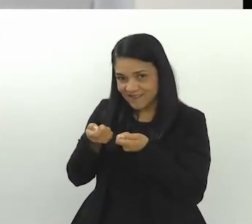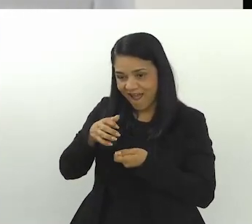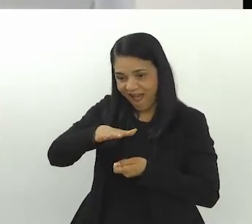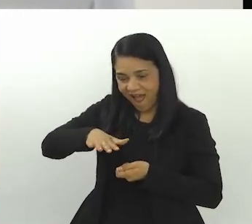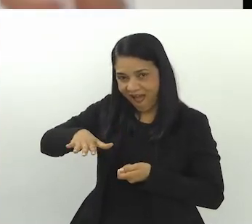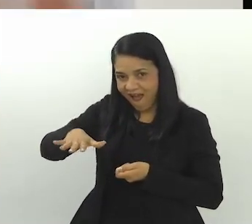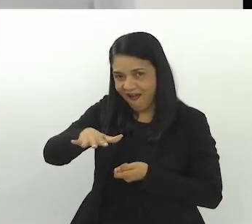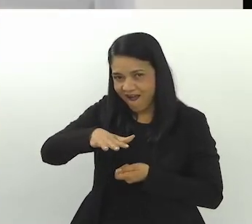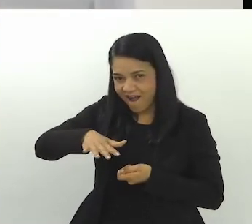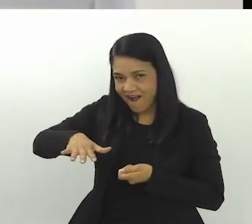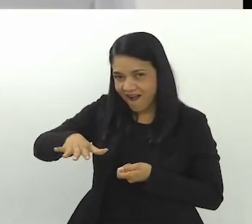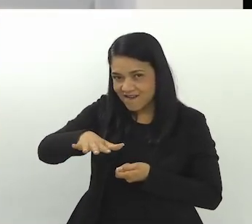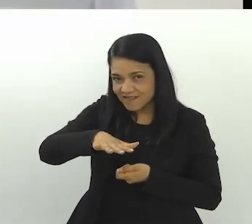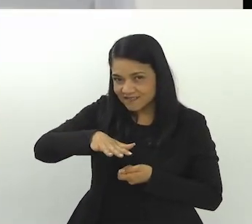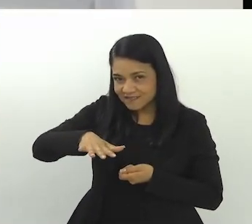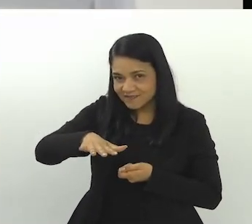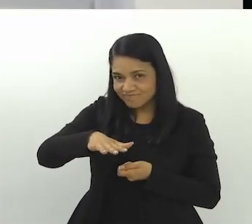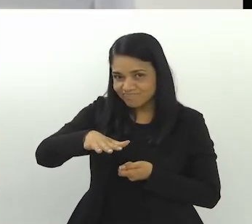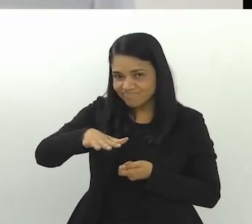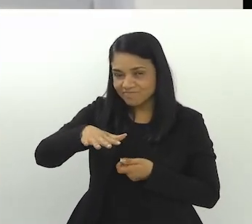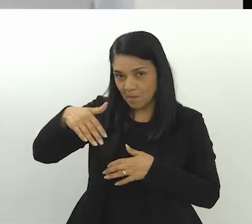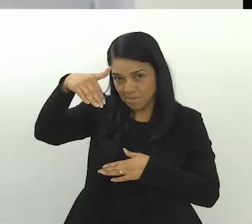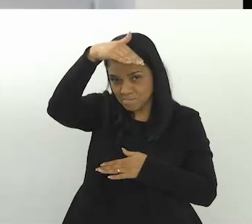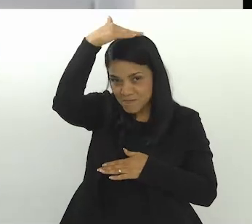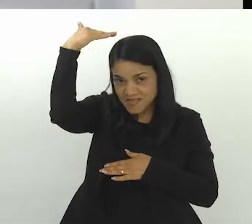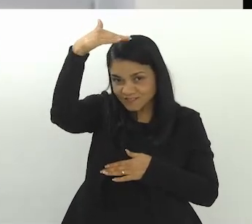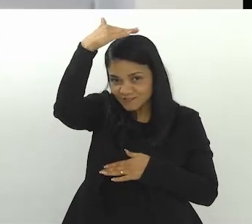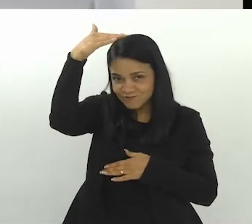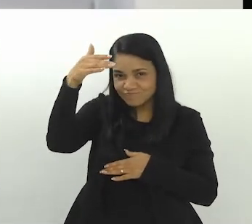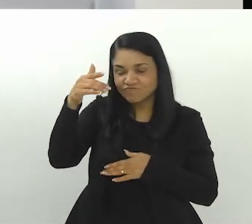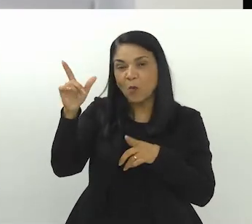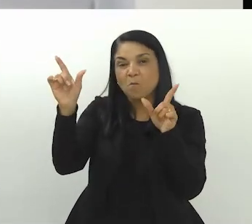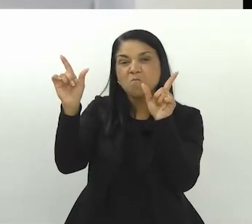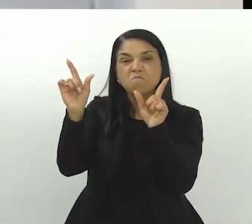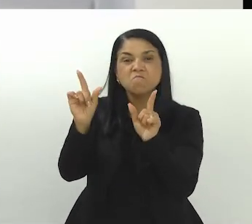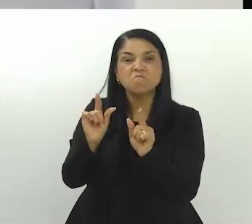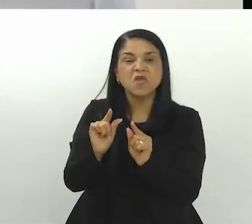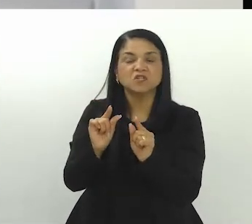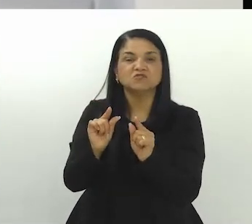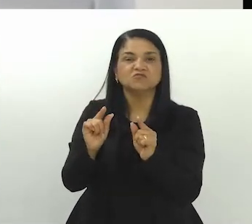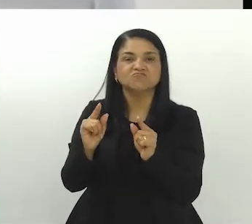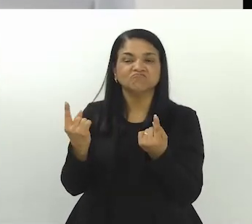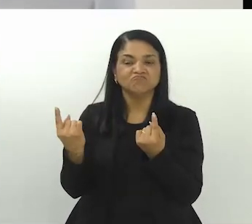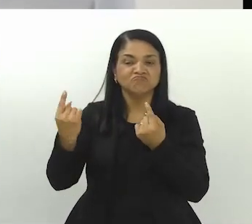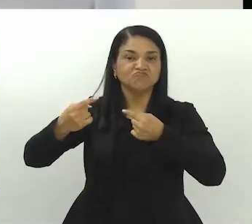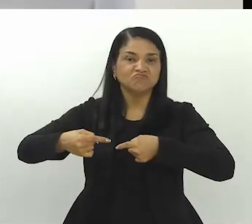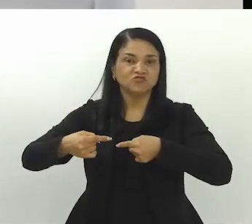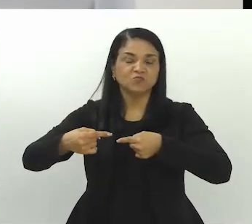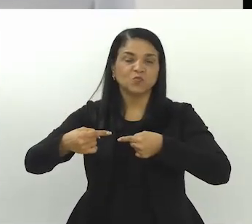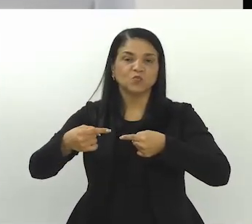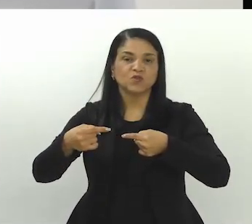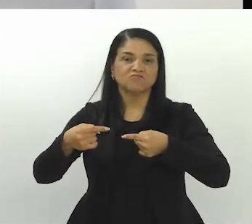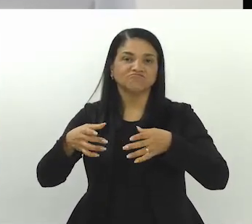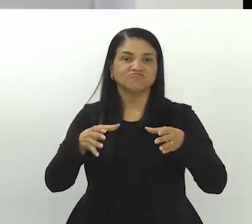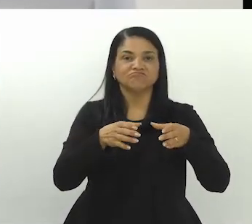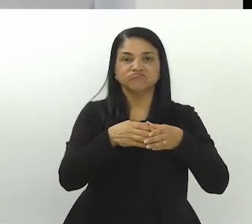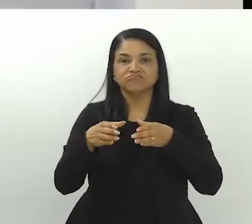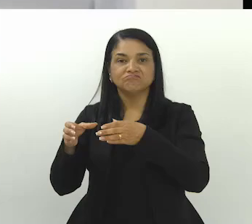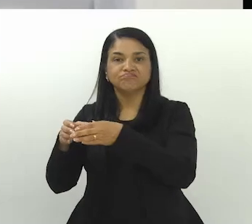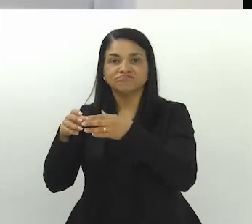organizado tem um controle territorial maior, né, você tem menos enfrentamentos, né?